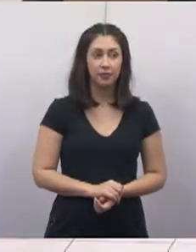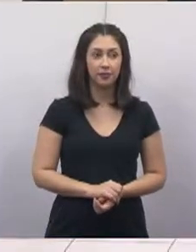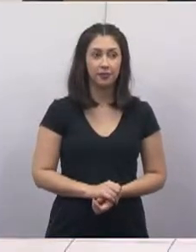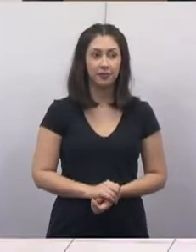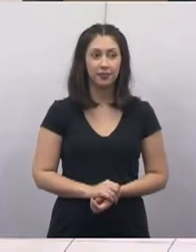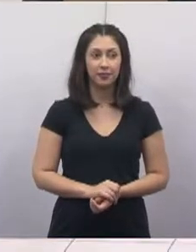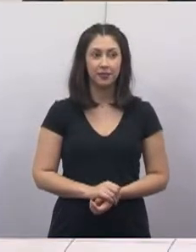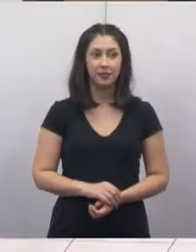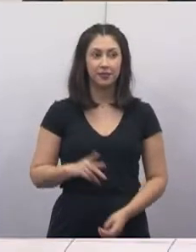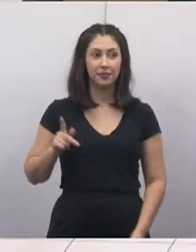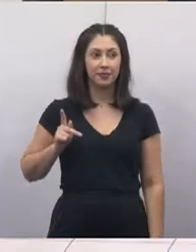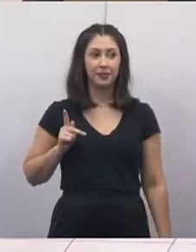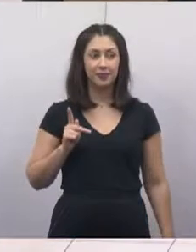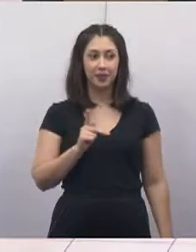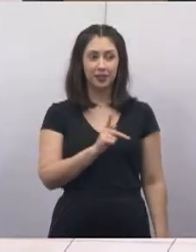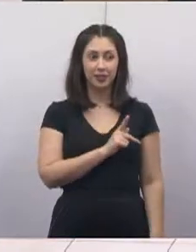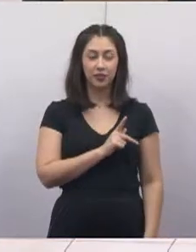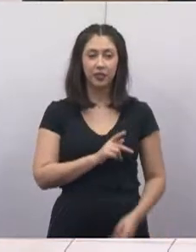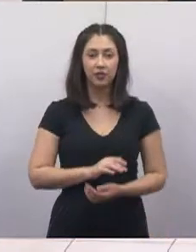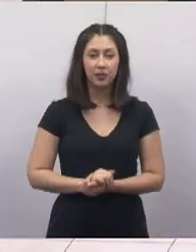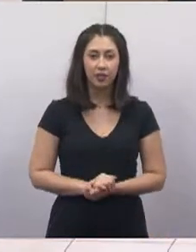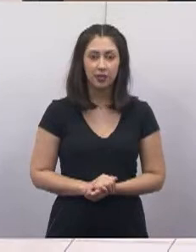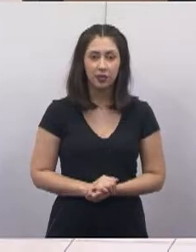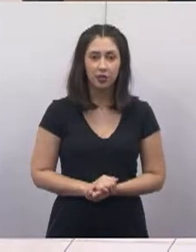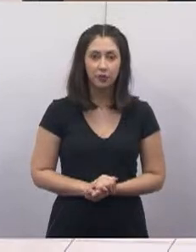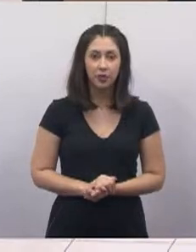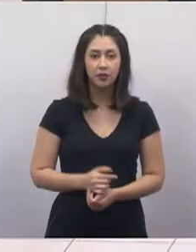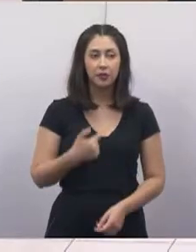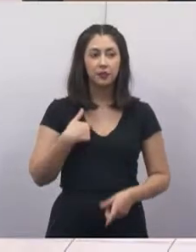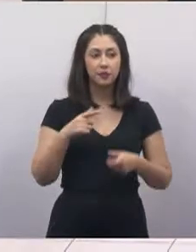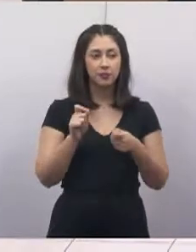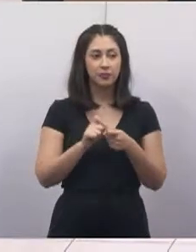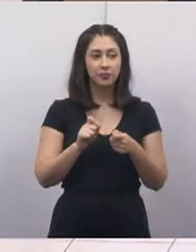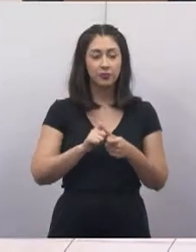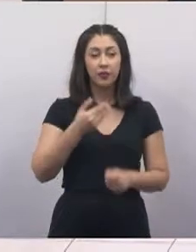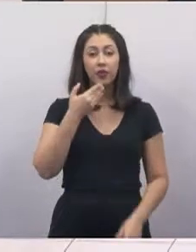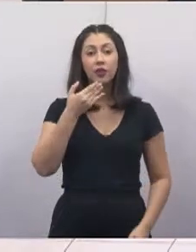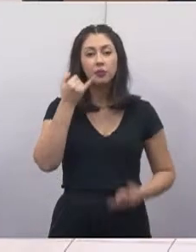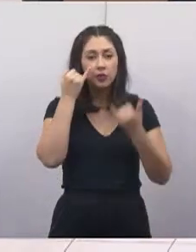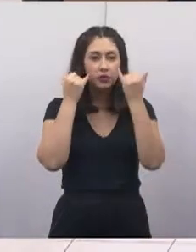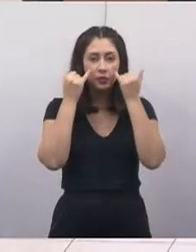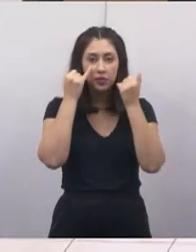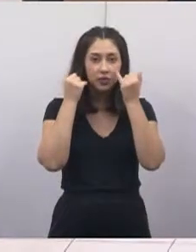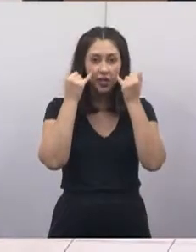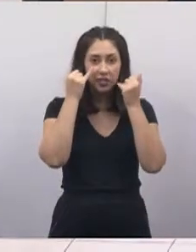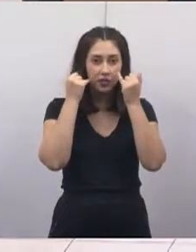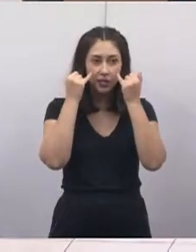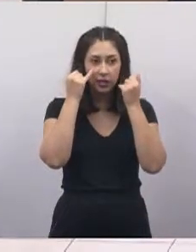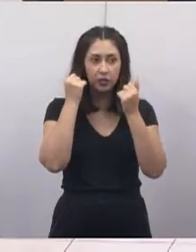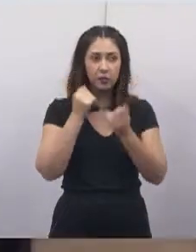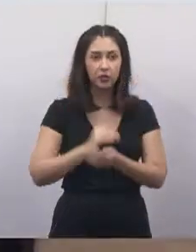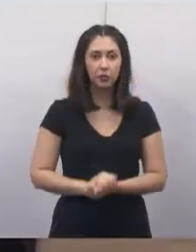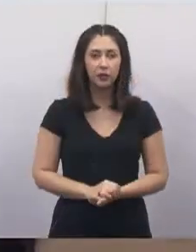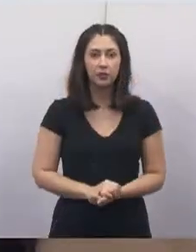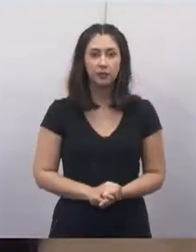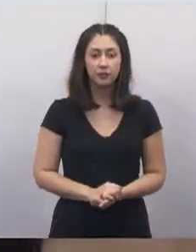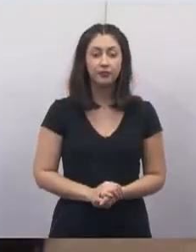Presidente, estou pedindo esse pedido de informação aí, porque em frente ao ponto de